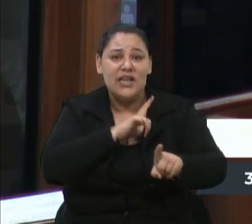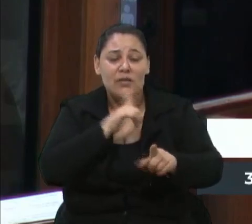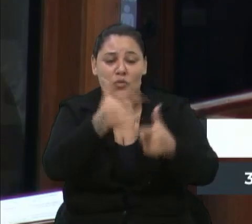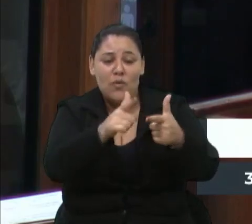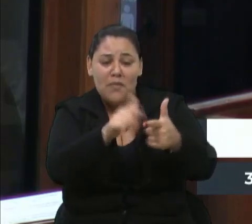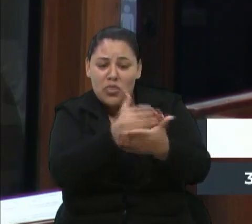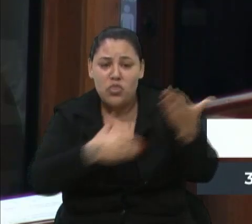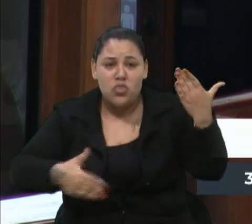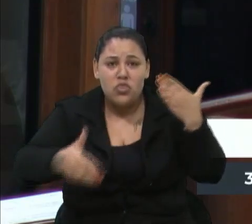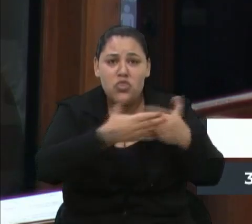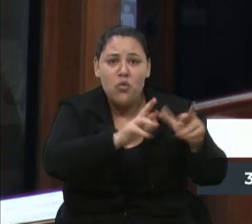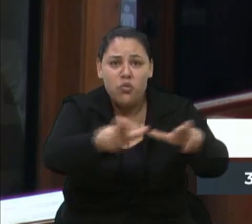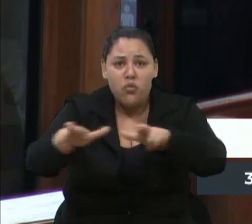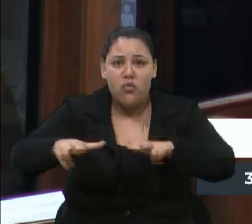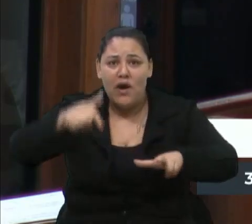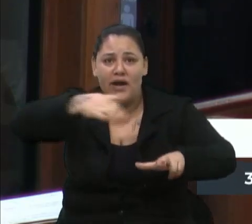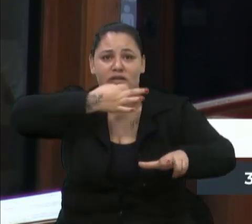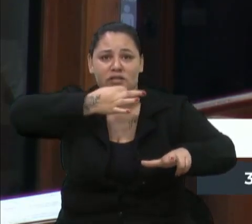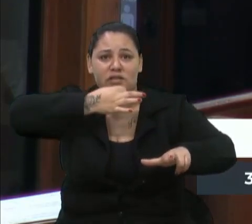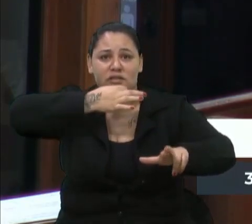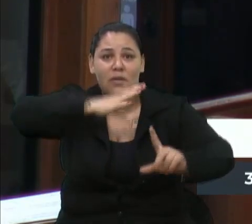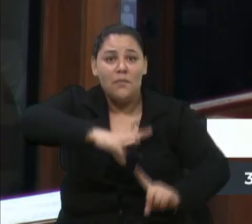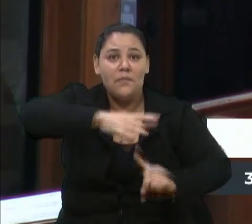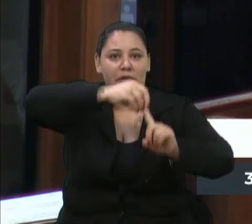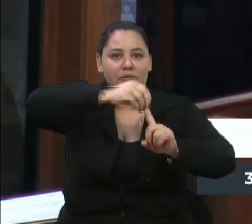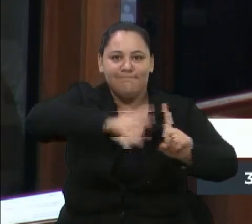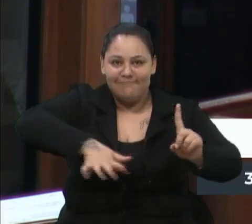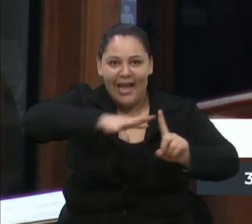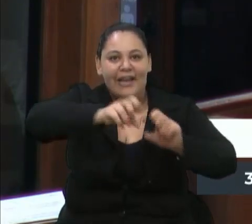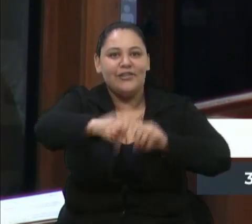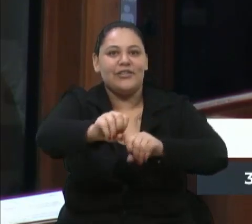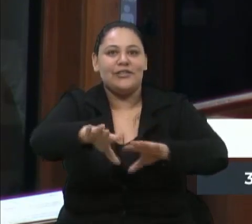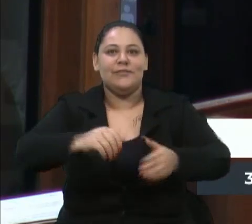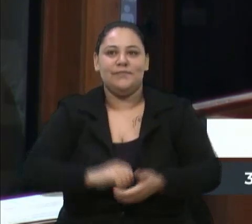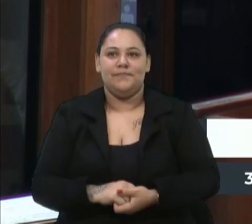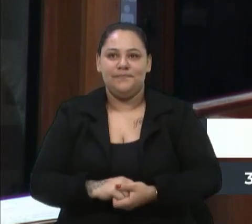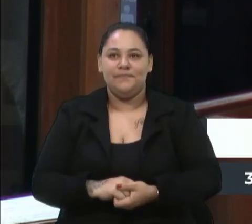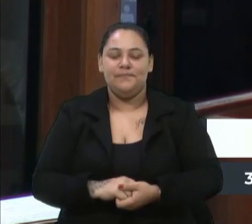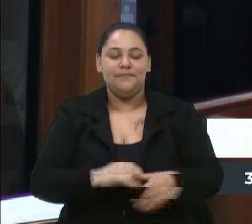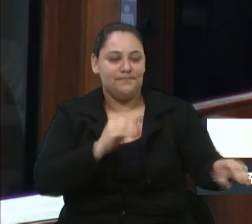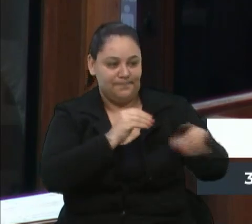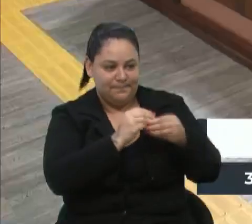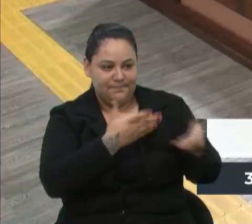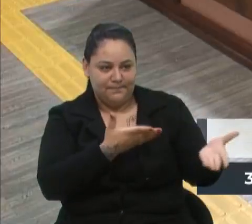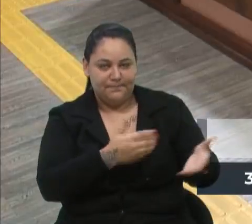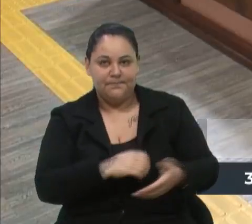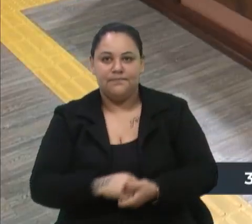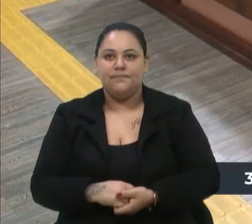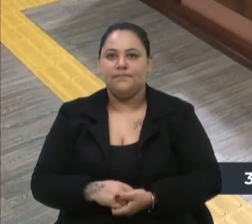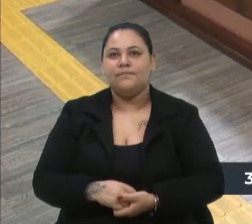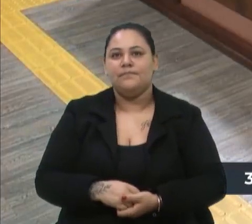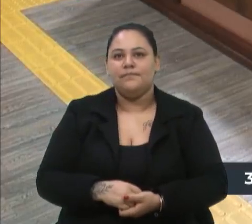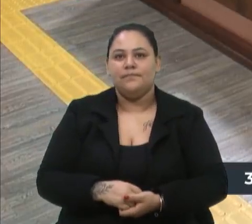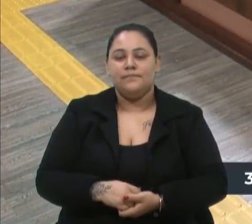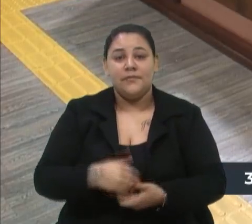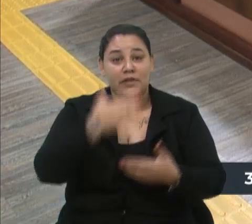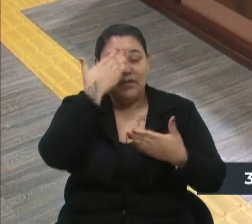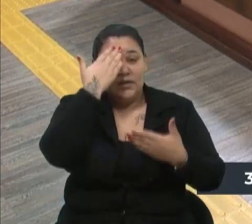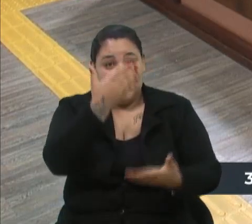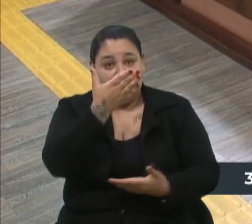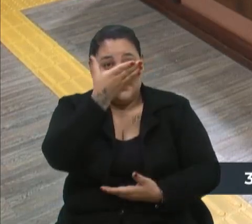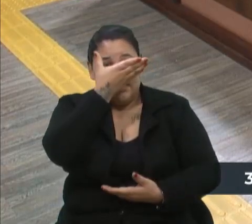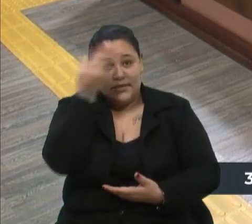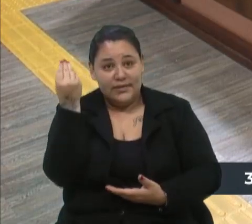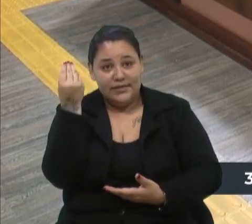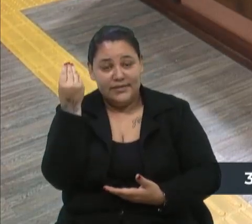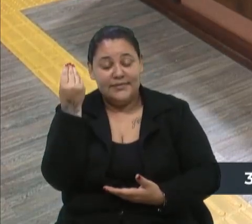de Caxias. Principalmente na educação. Sua parte, vereador. Obrigado, vereador. Eu esqueci até de uma